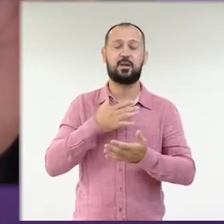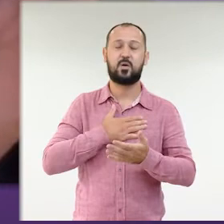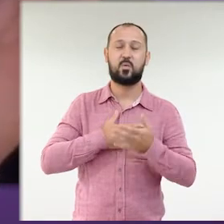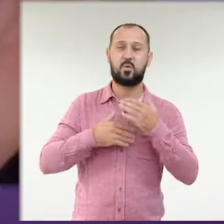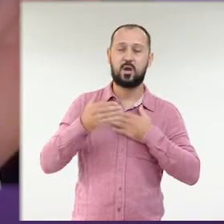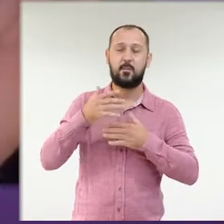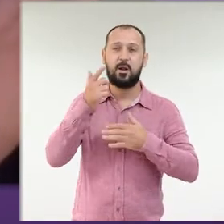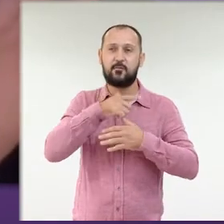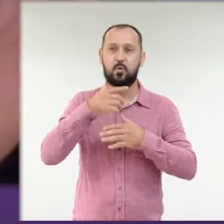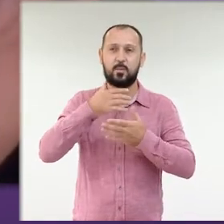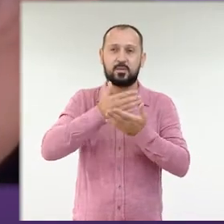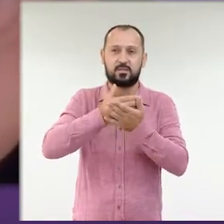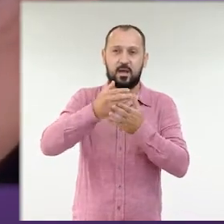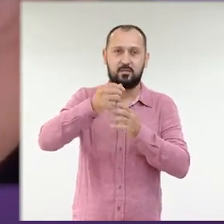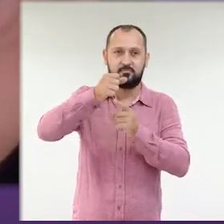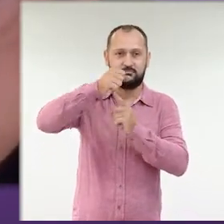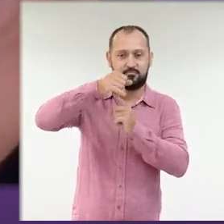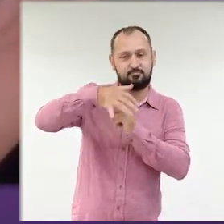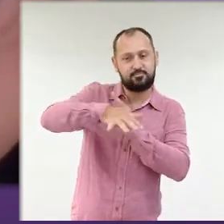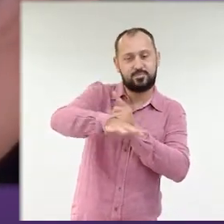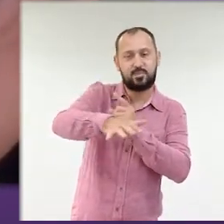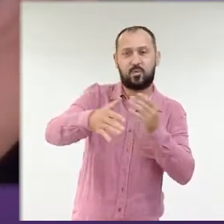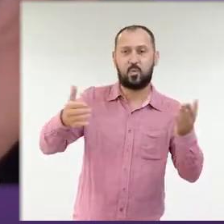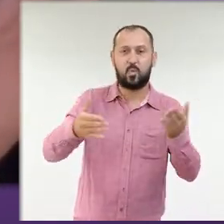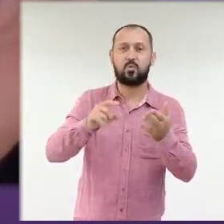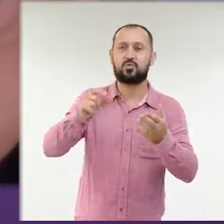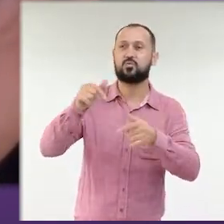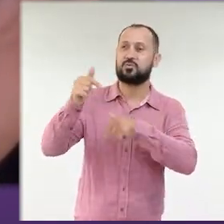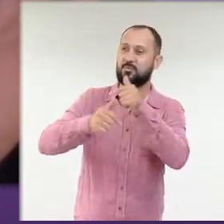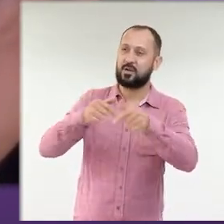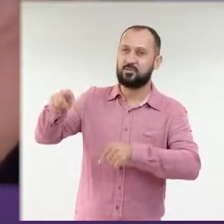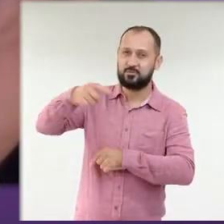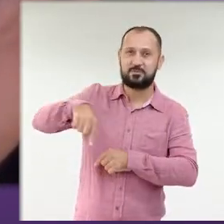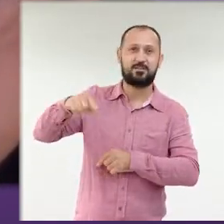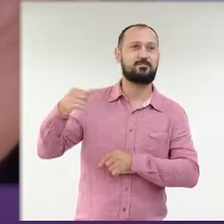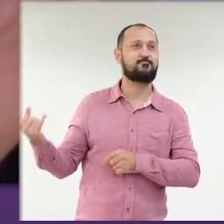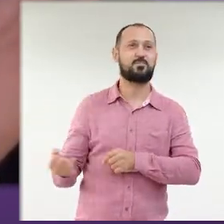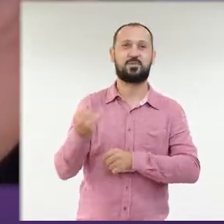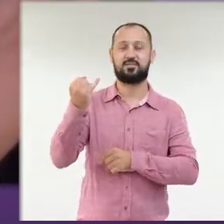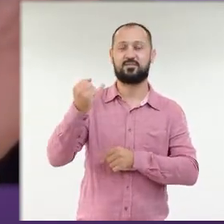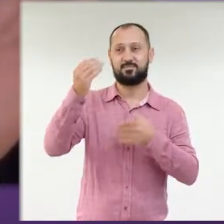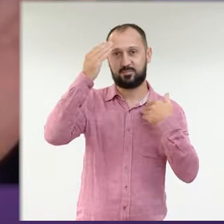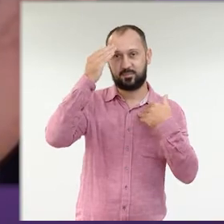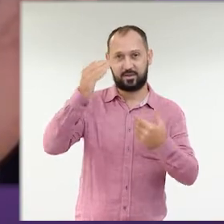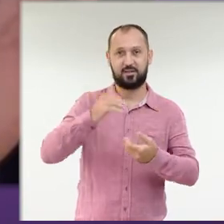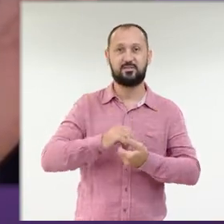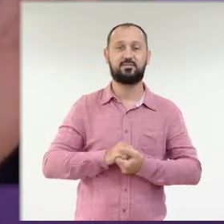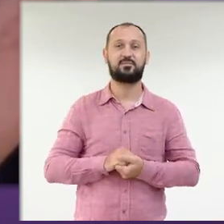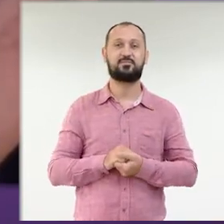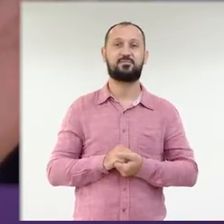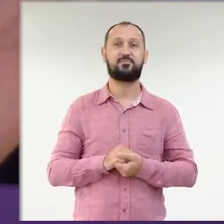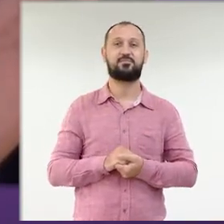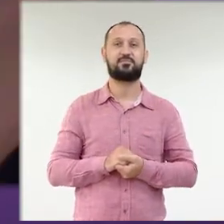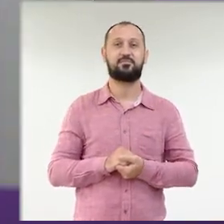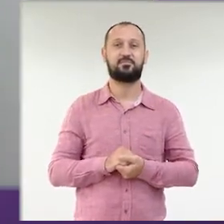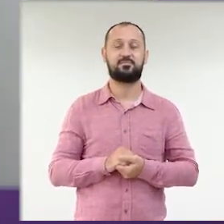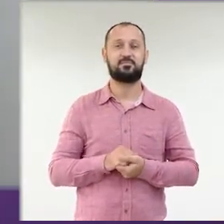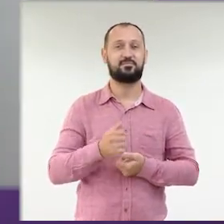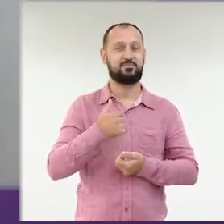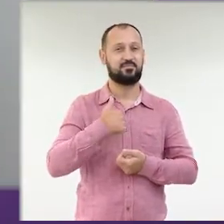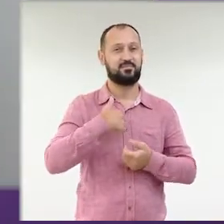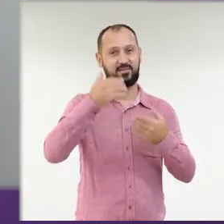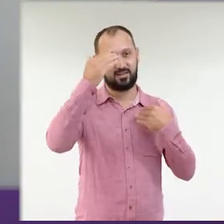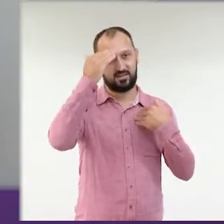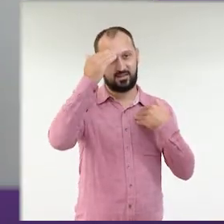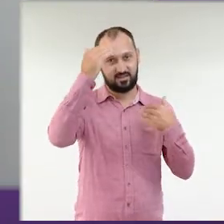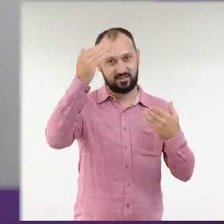aos poucos serem disseminadoras daquilo que a gente está trazendo aqui. O trabalho de vocês é importantíssimo. Obrigada.